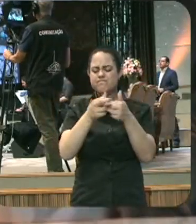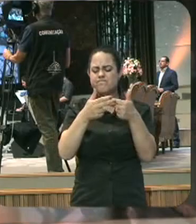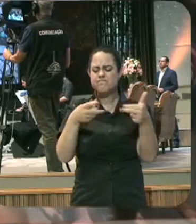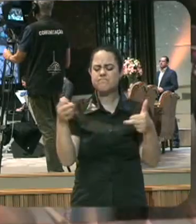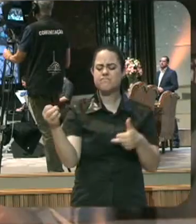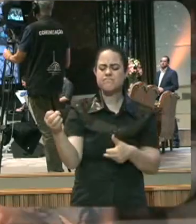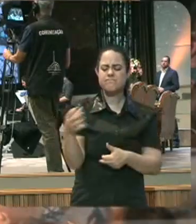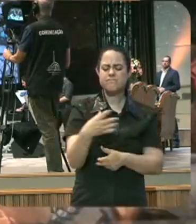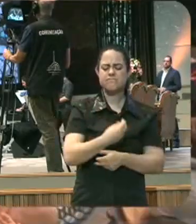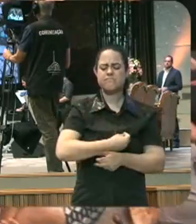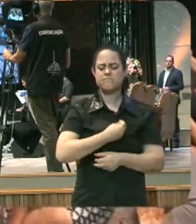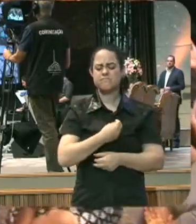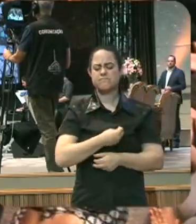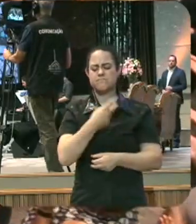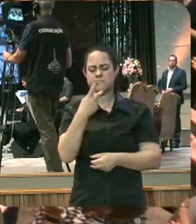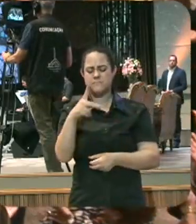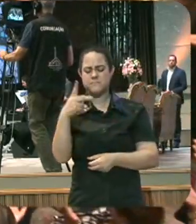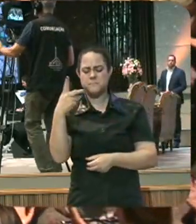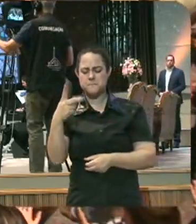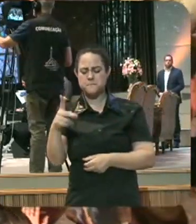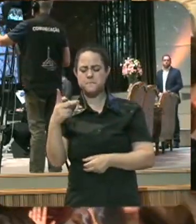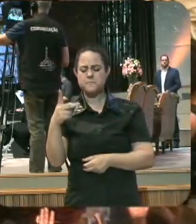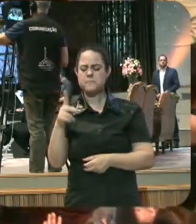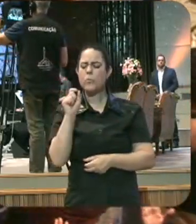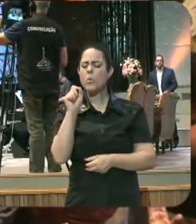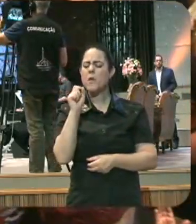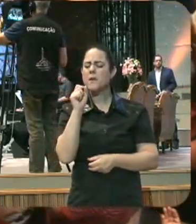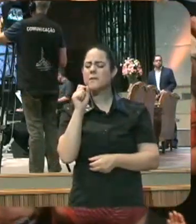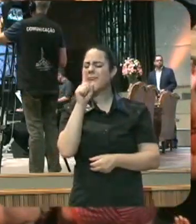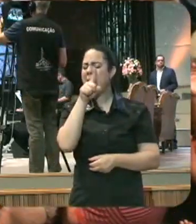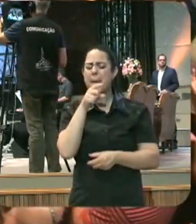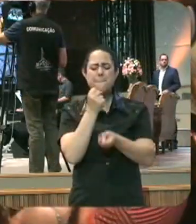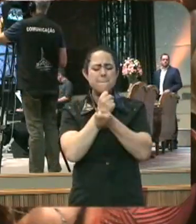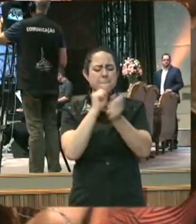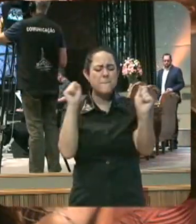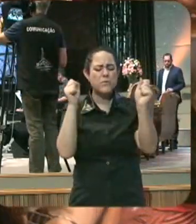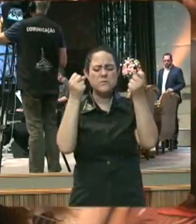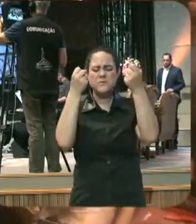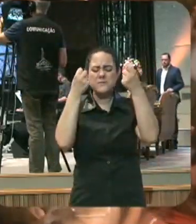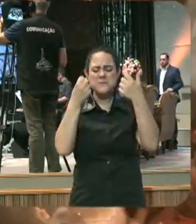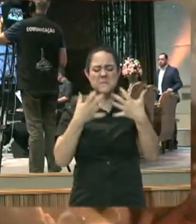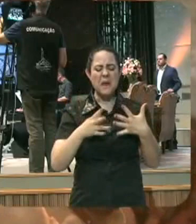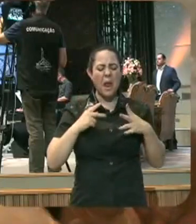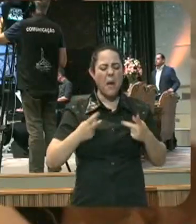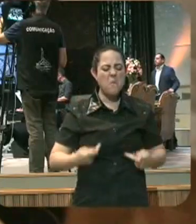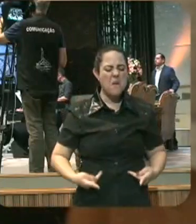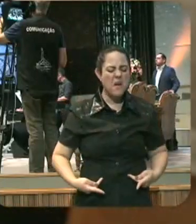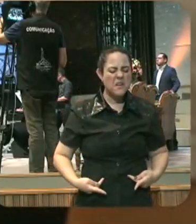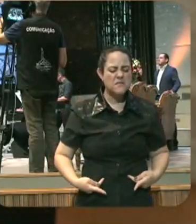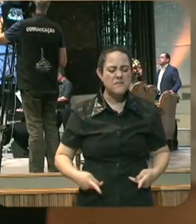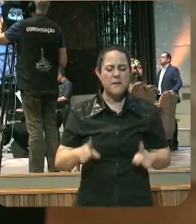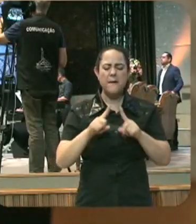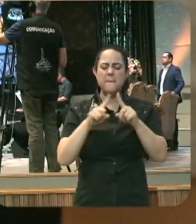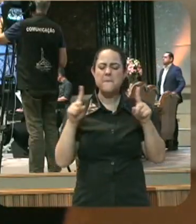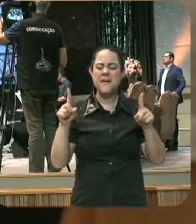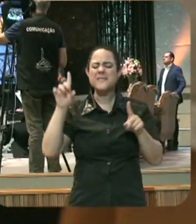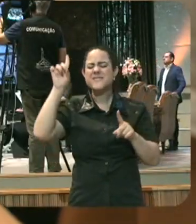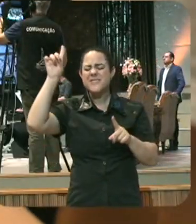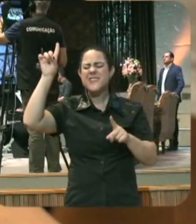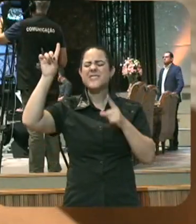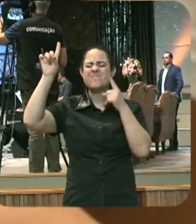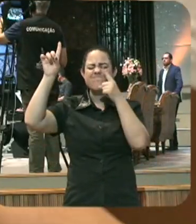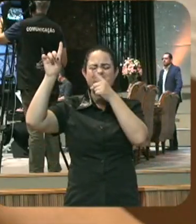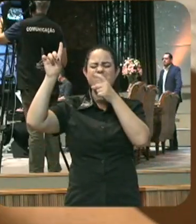na vida deles, algo impossível da gente explicar. Começa, Senhor, a derramar da